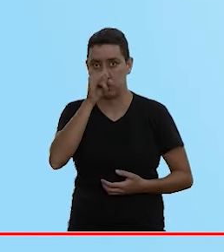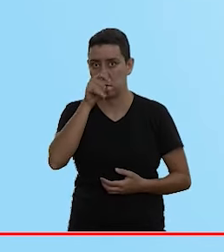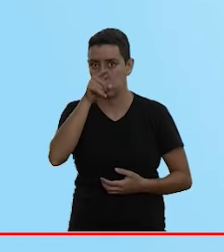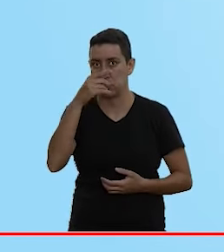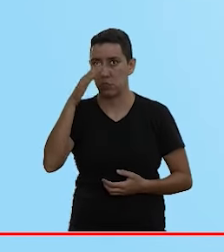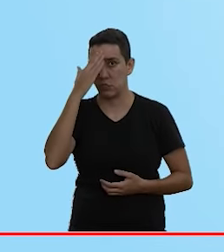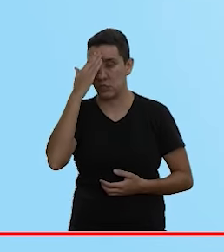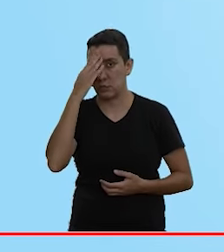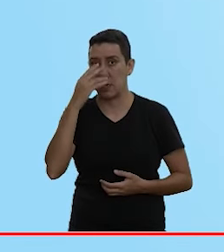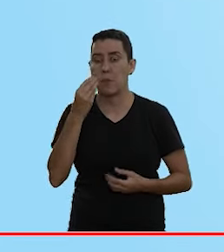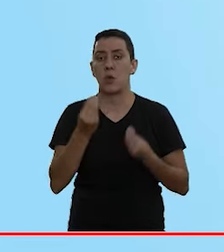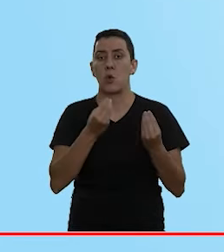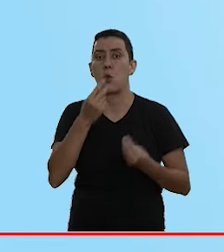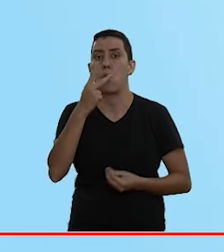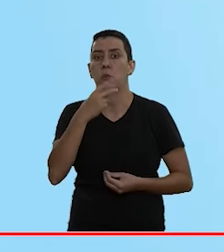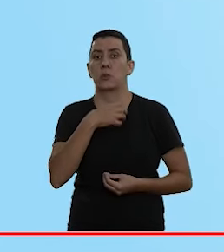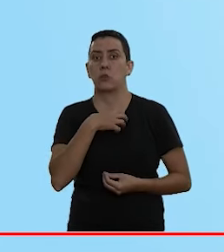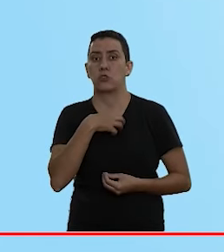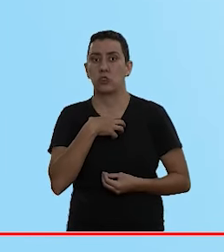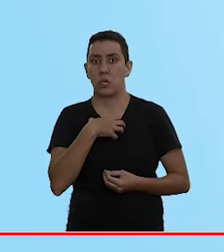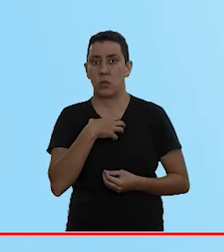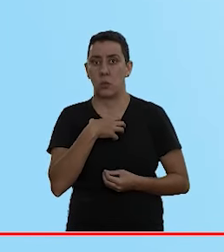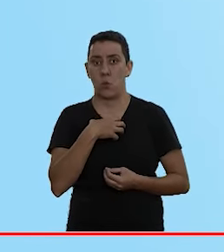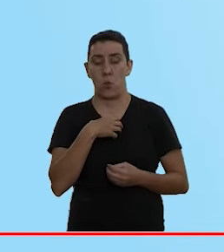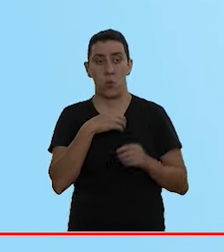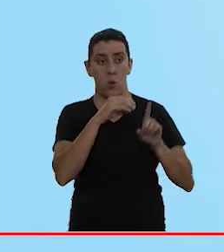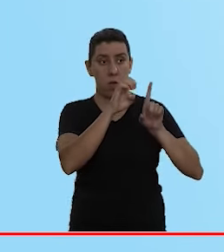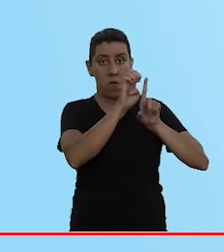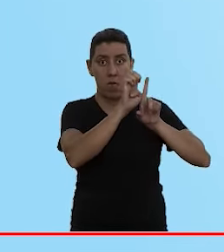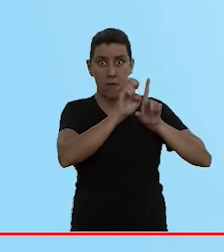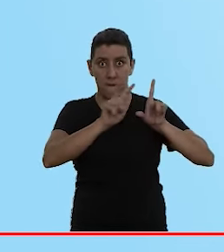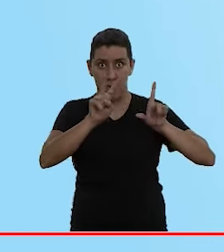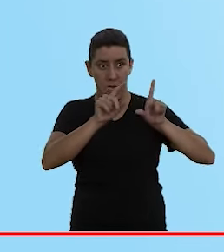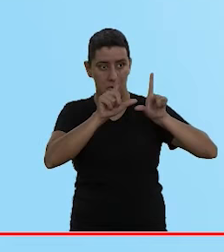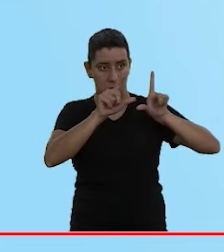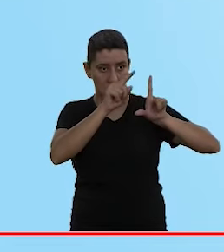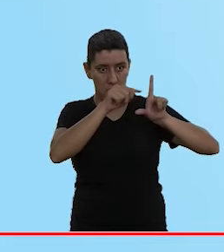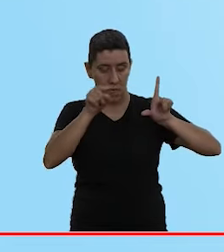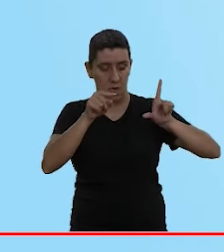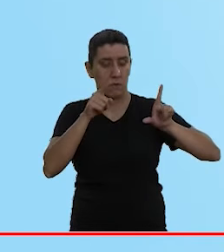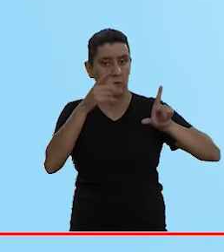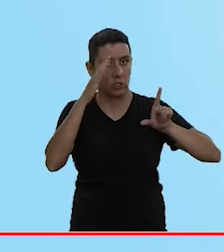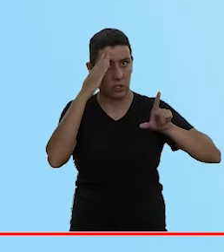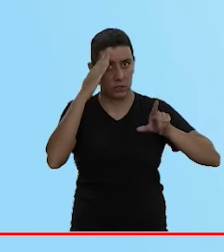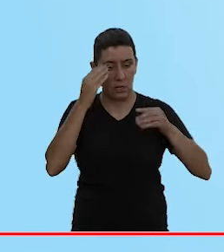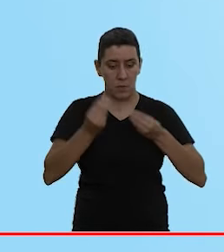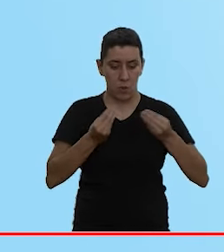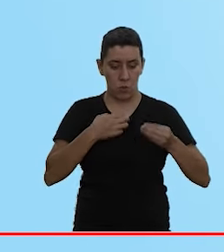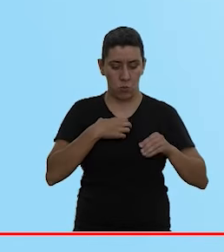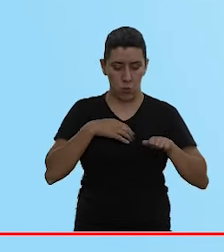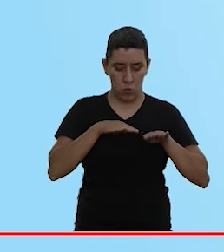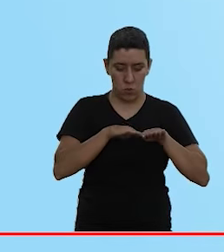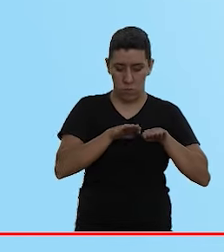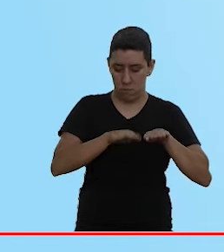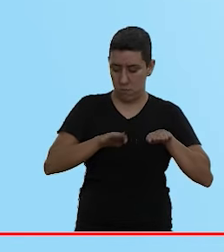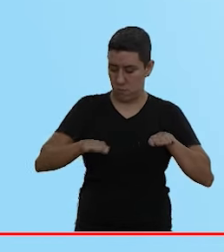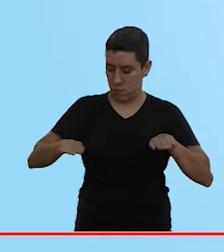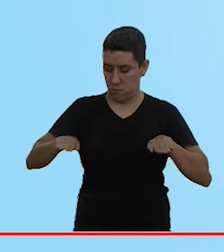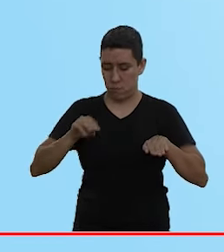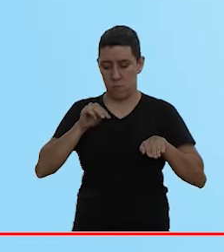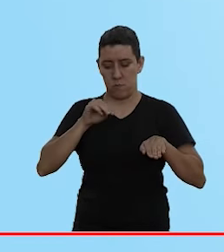módulo fotovoltaico, você tá observando ali defeitos ou eventualmente, por exemplo,